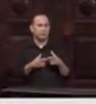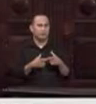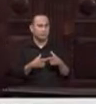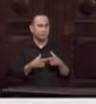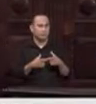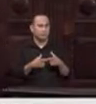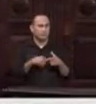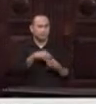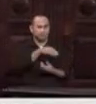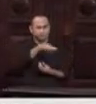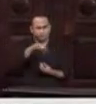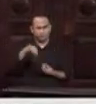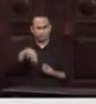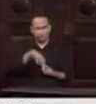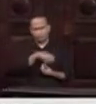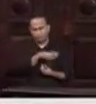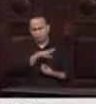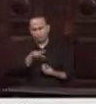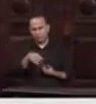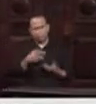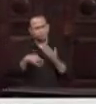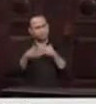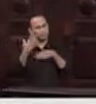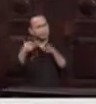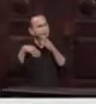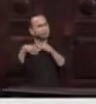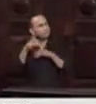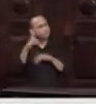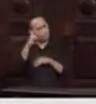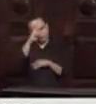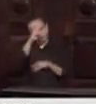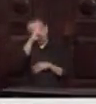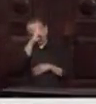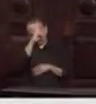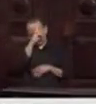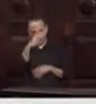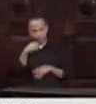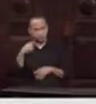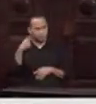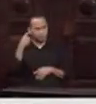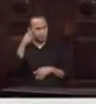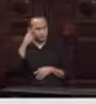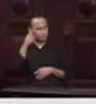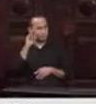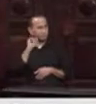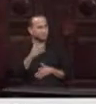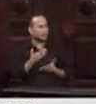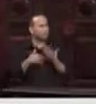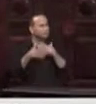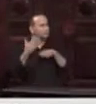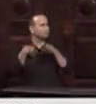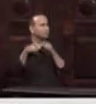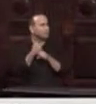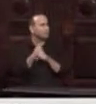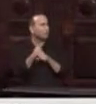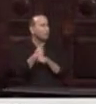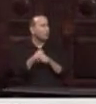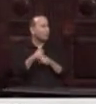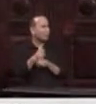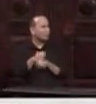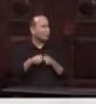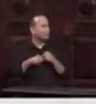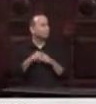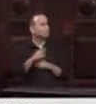situada no entorno de um antigo hospital psiquiátrico que ali funcionou durante muitos anos, durante algumas